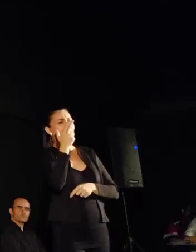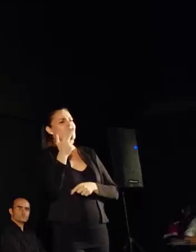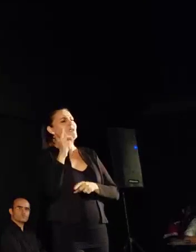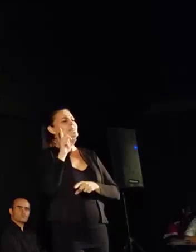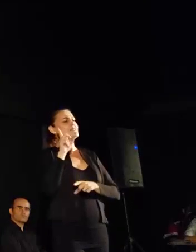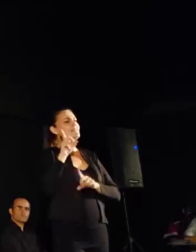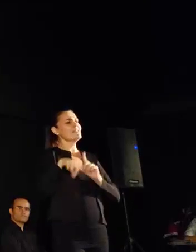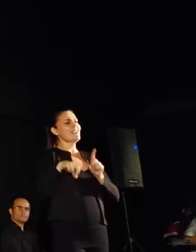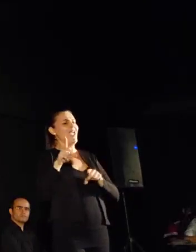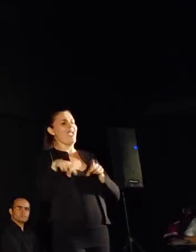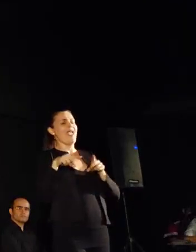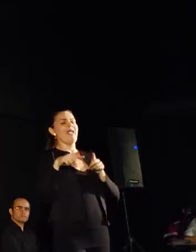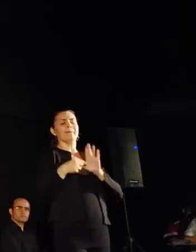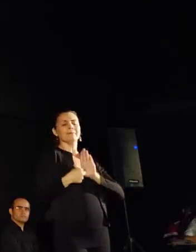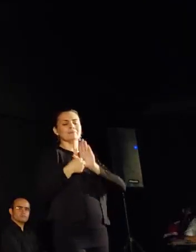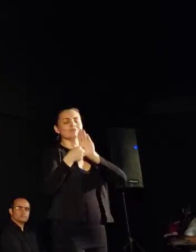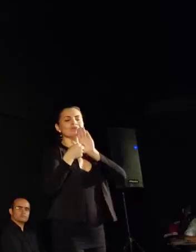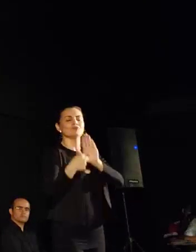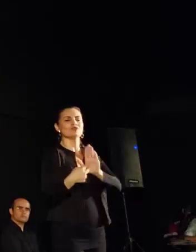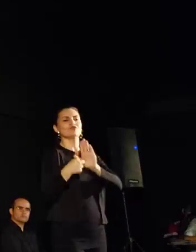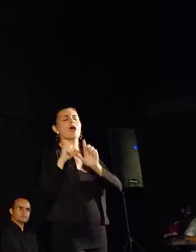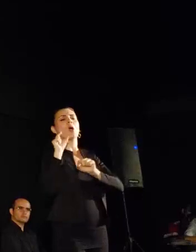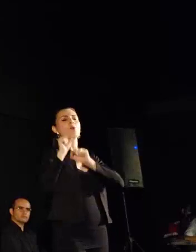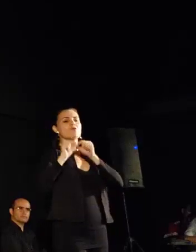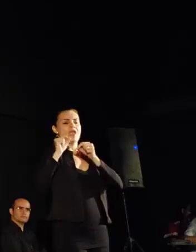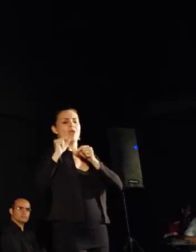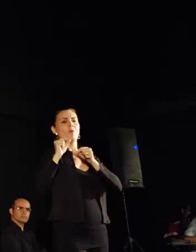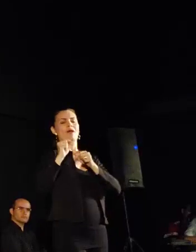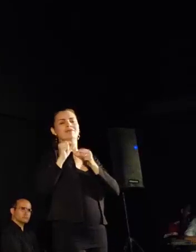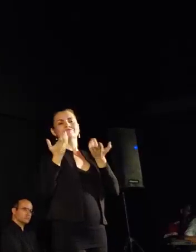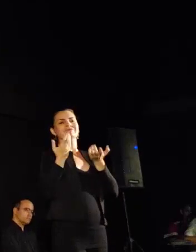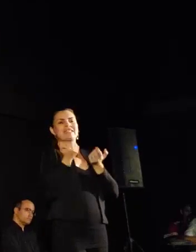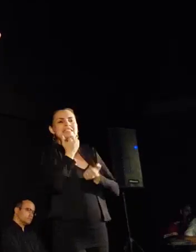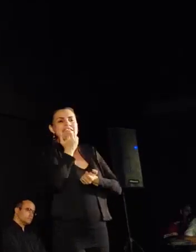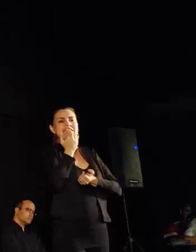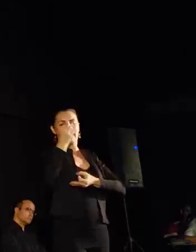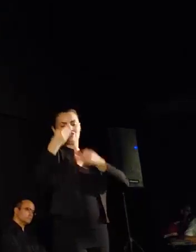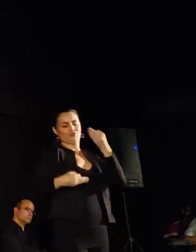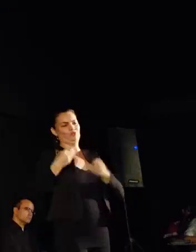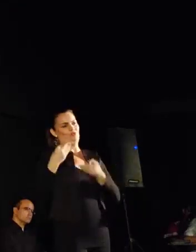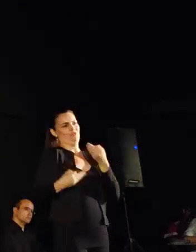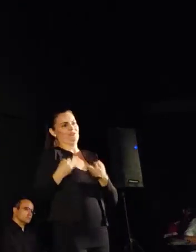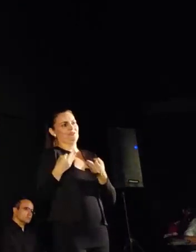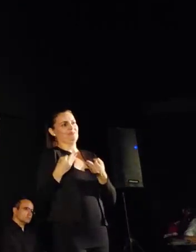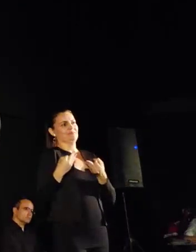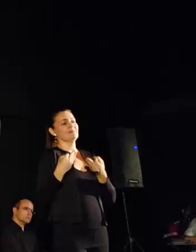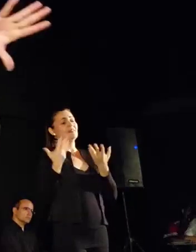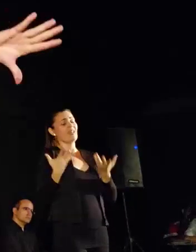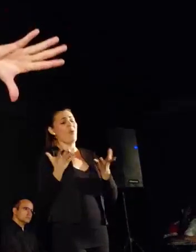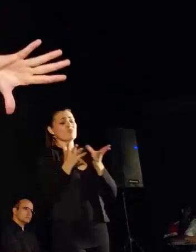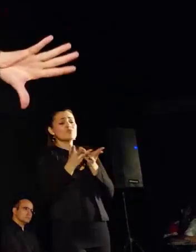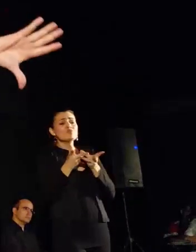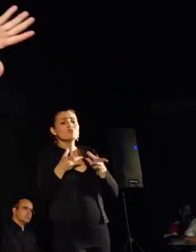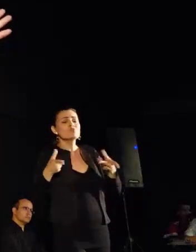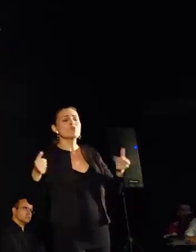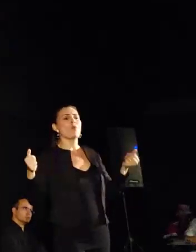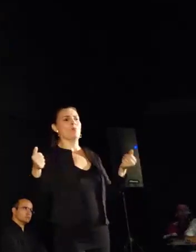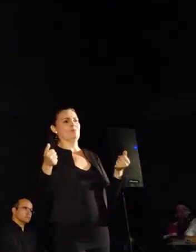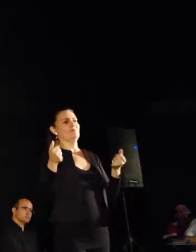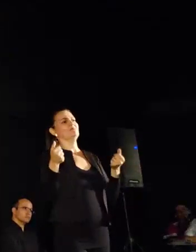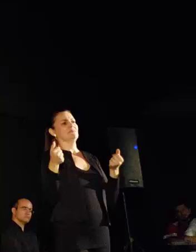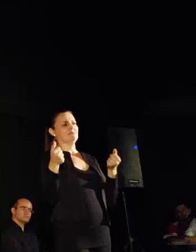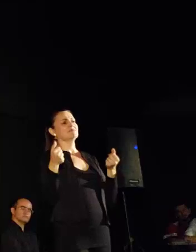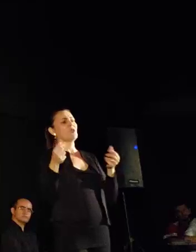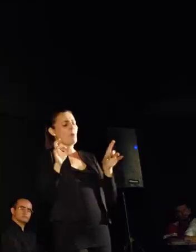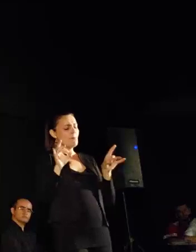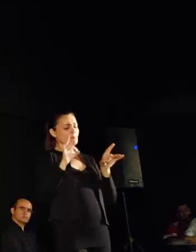uma injustiça fundamental dentro da nossa sociedade. Não, isso desaparece. Isso desaparece de maneira